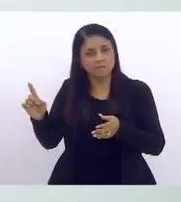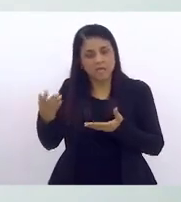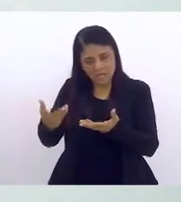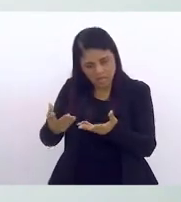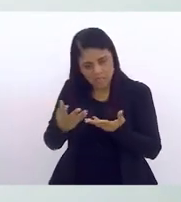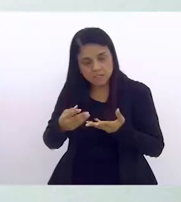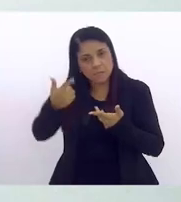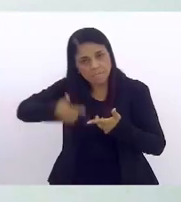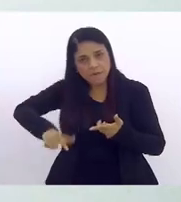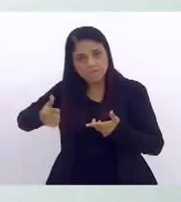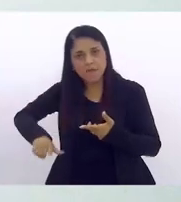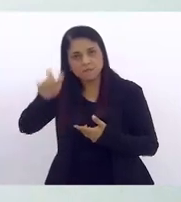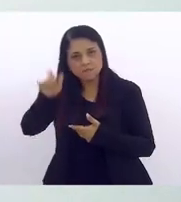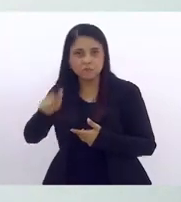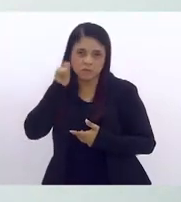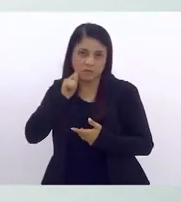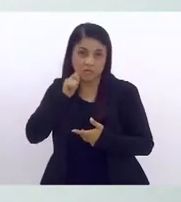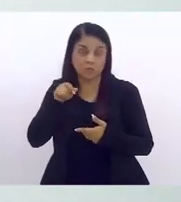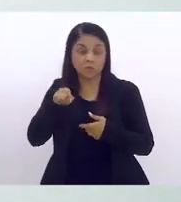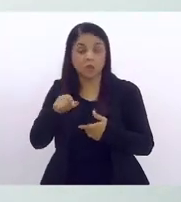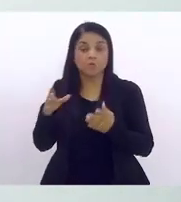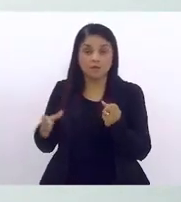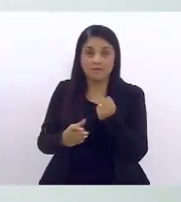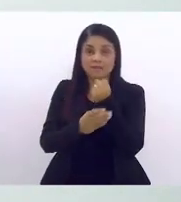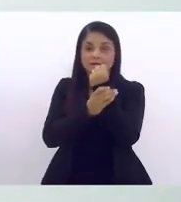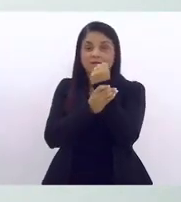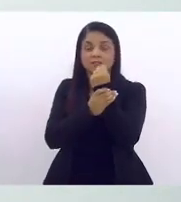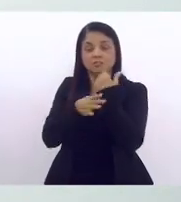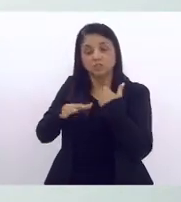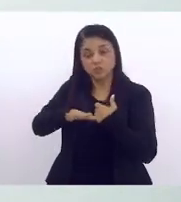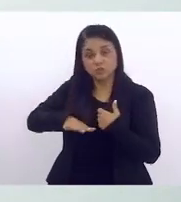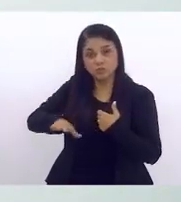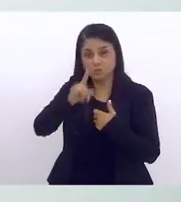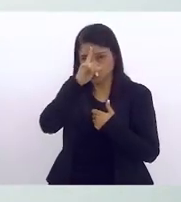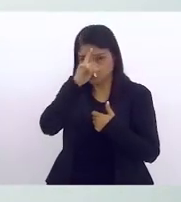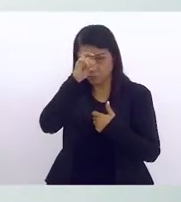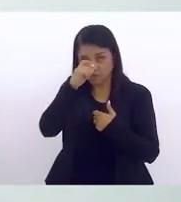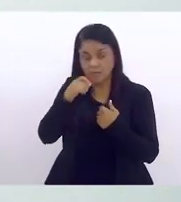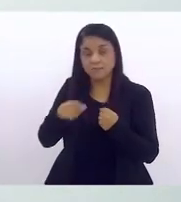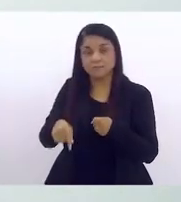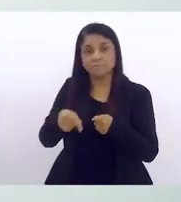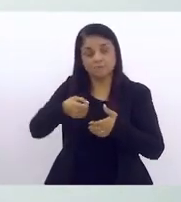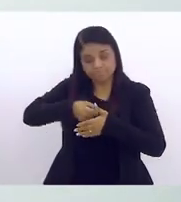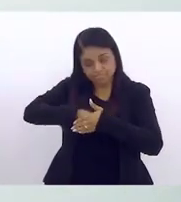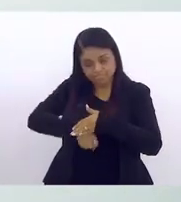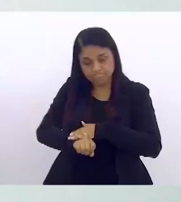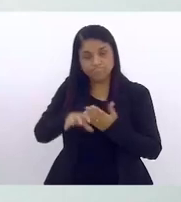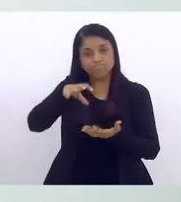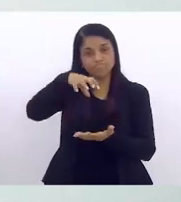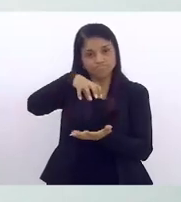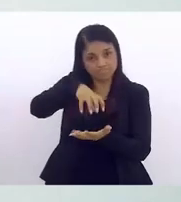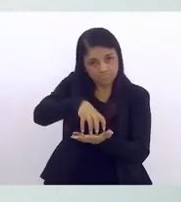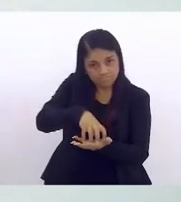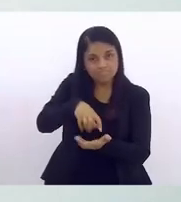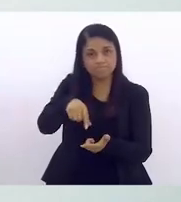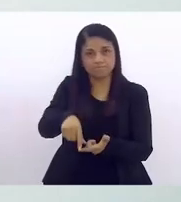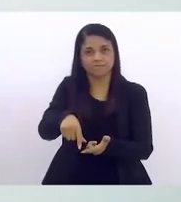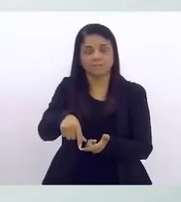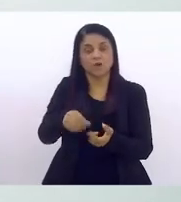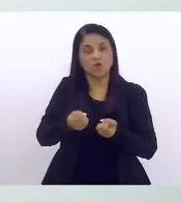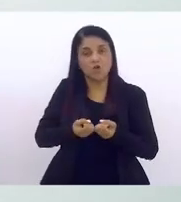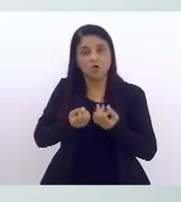eu preciso é garantir espaços seguros de parir, onde eu concentre nascimentos e que eu possa oferecer